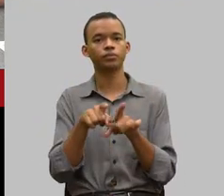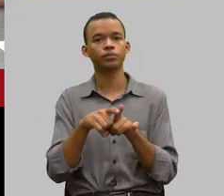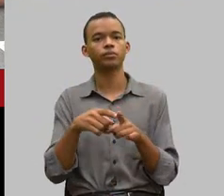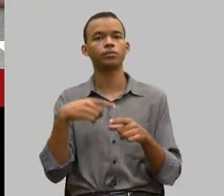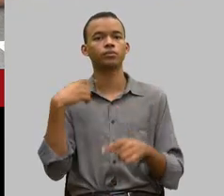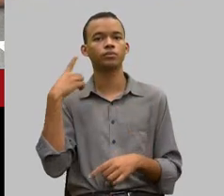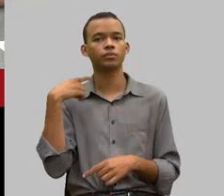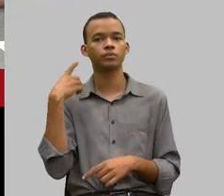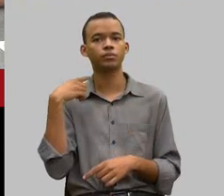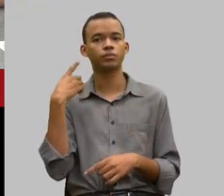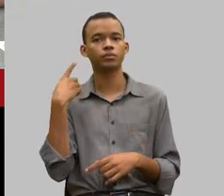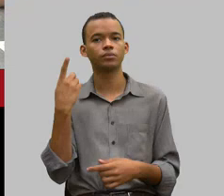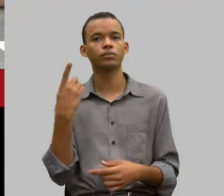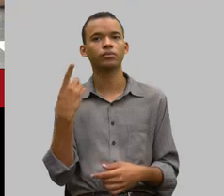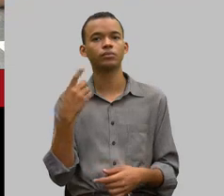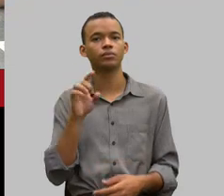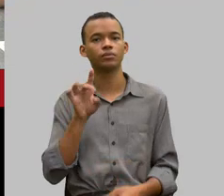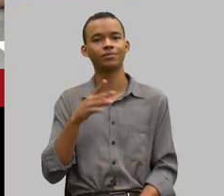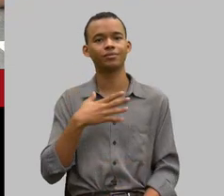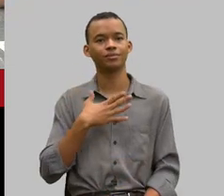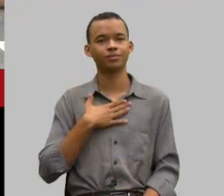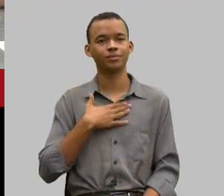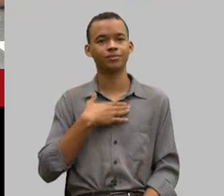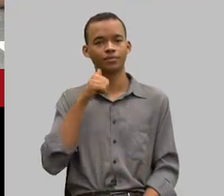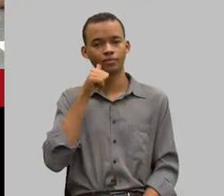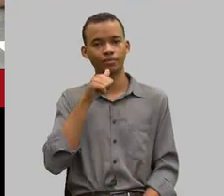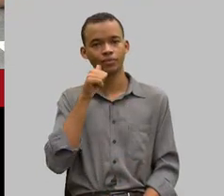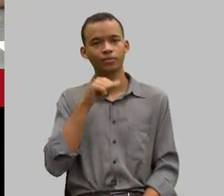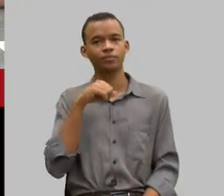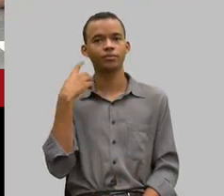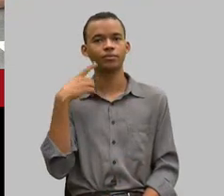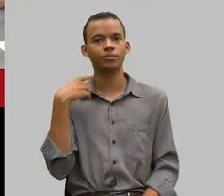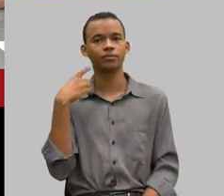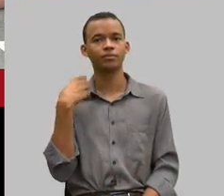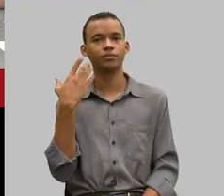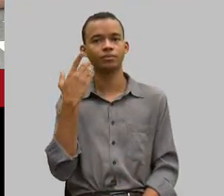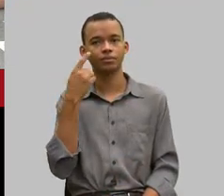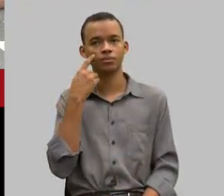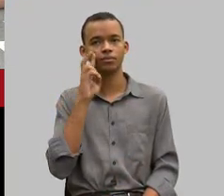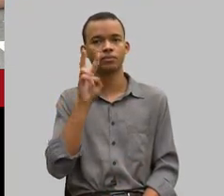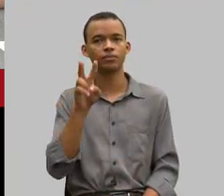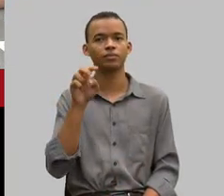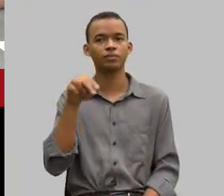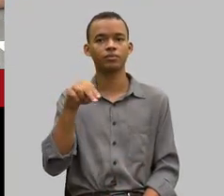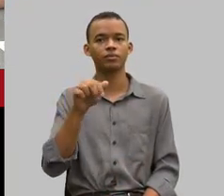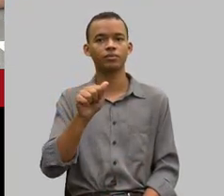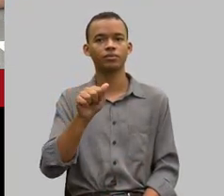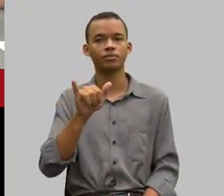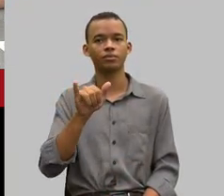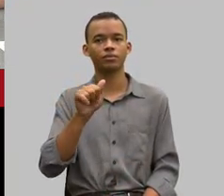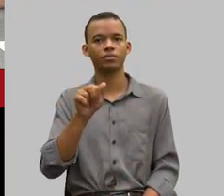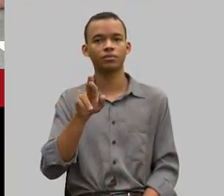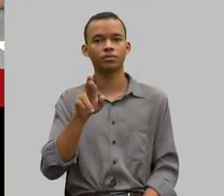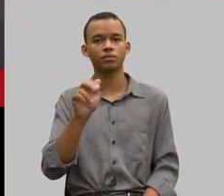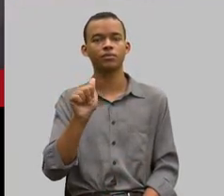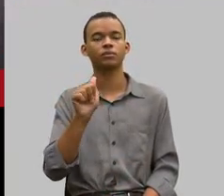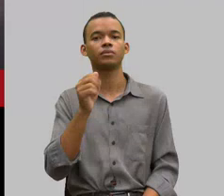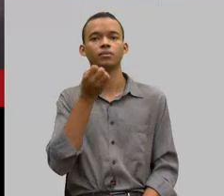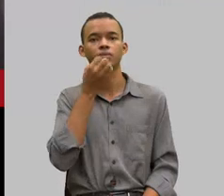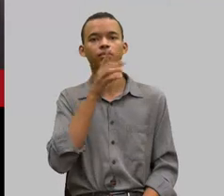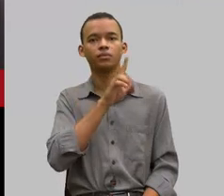deputados né que só estou eu aqui desejar a deputada Naiara então bom dia pra gente